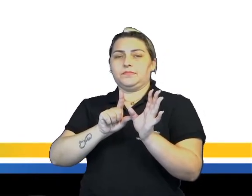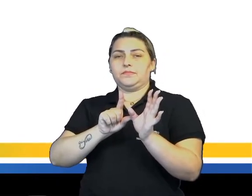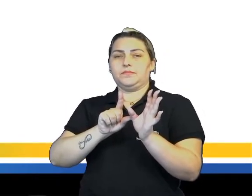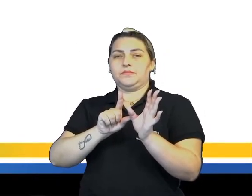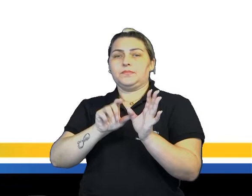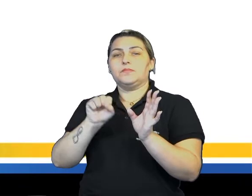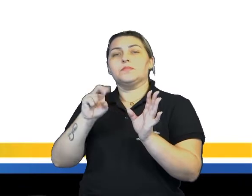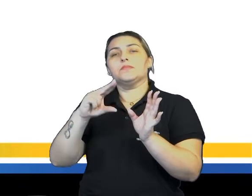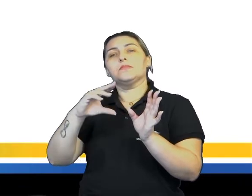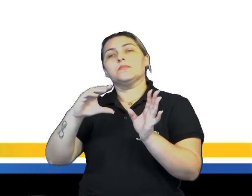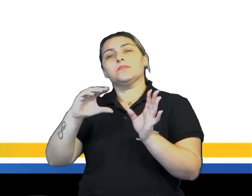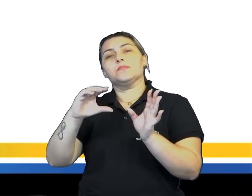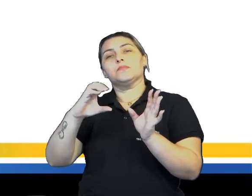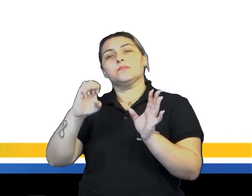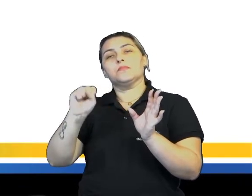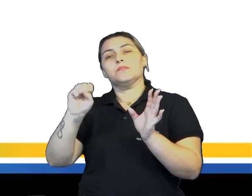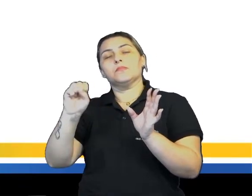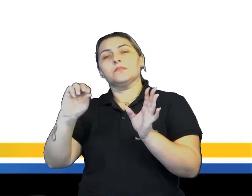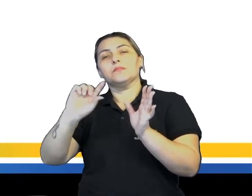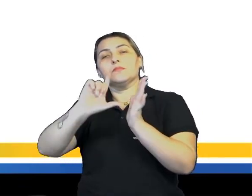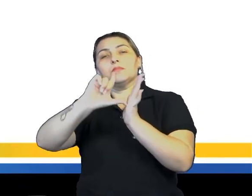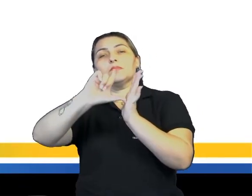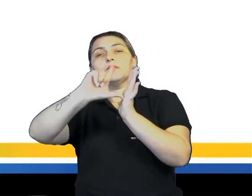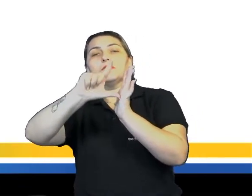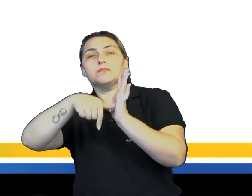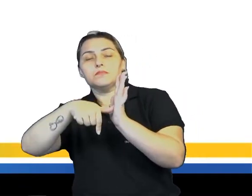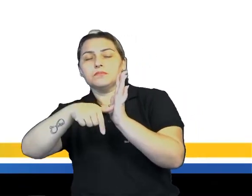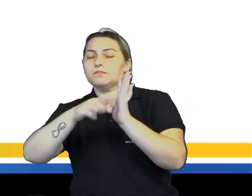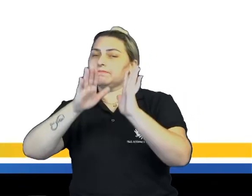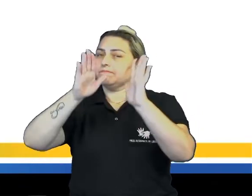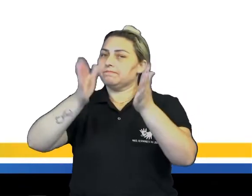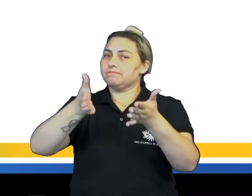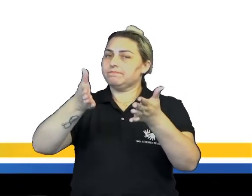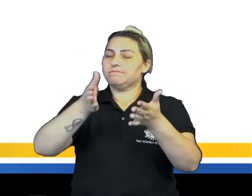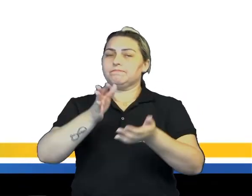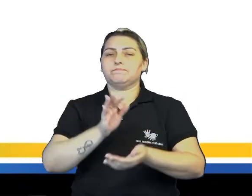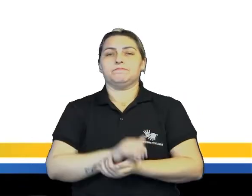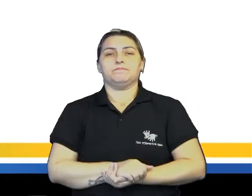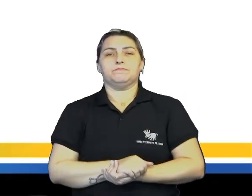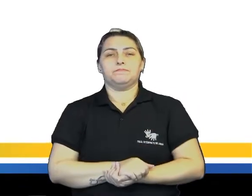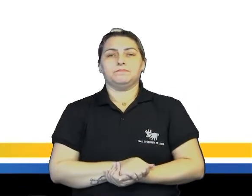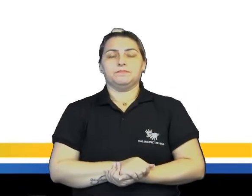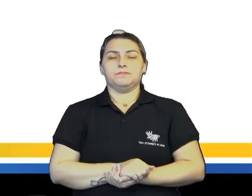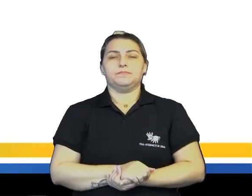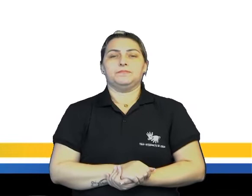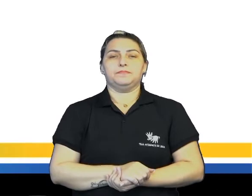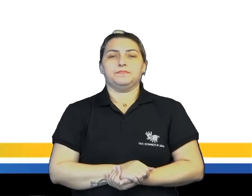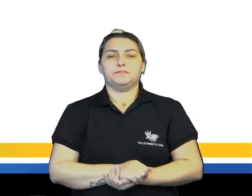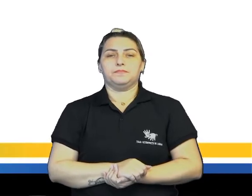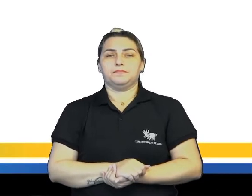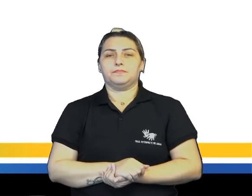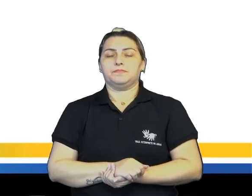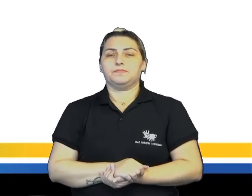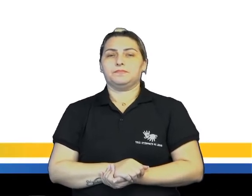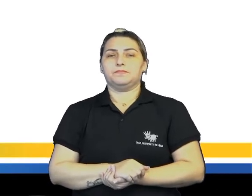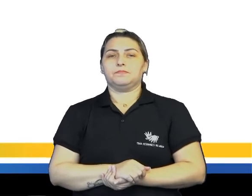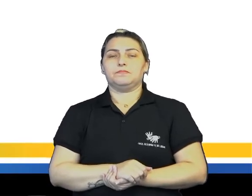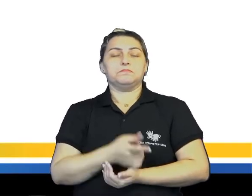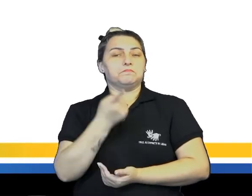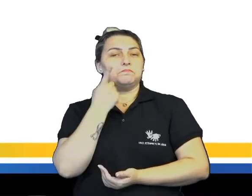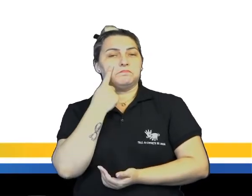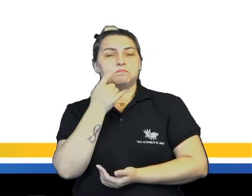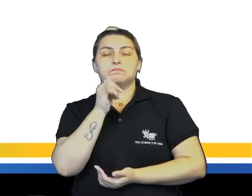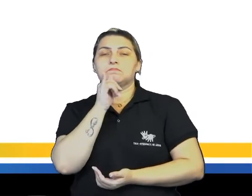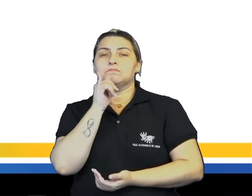antes. E sucessor, o nome já está dizendo, ele vem após, ele vem depois.